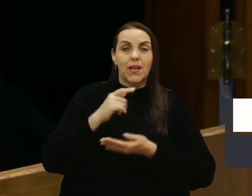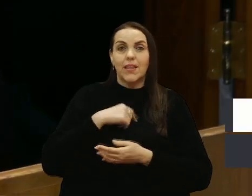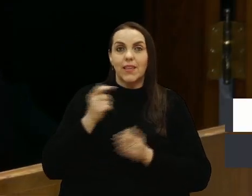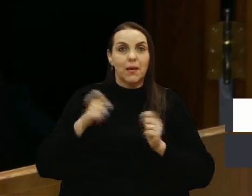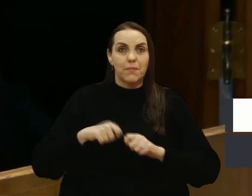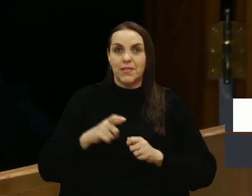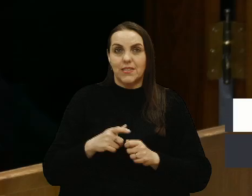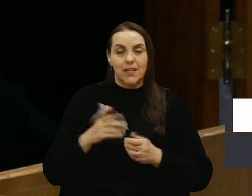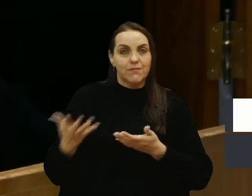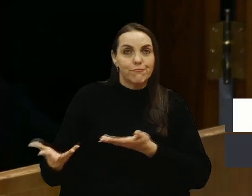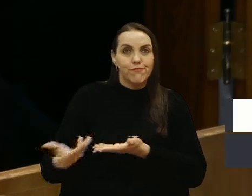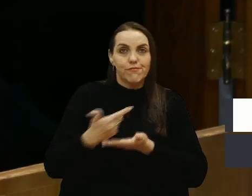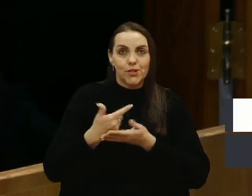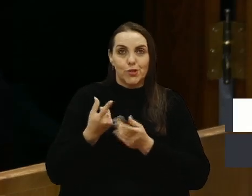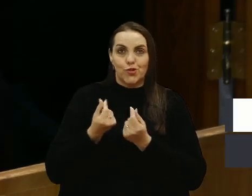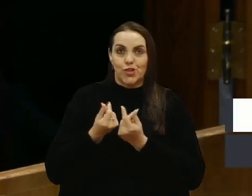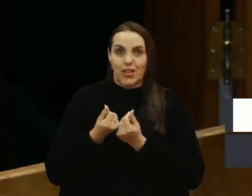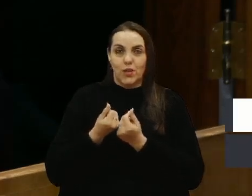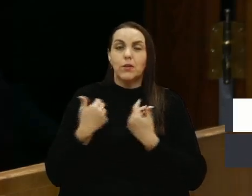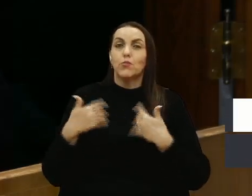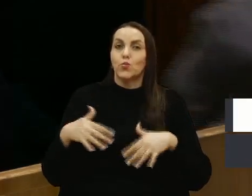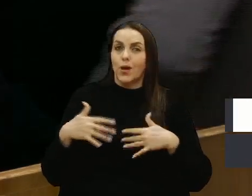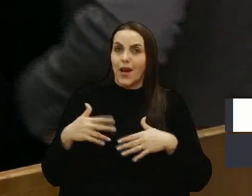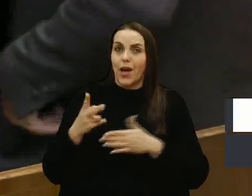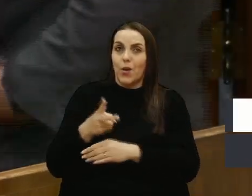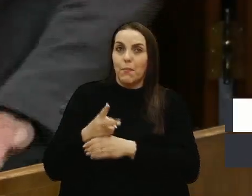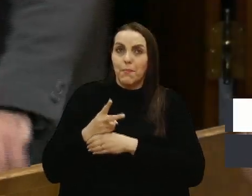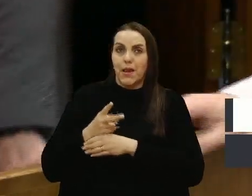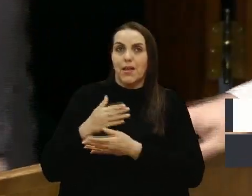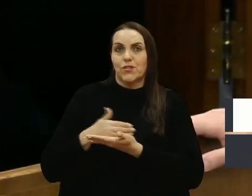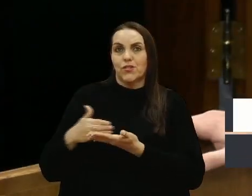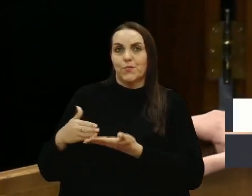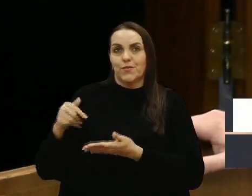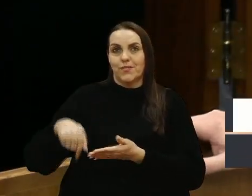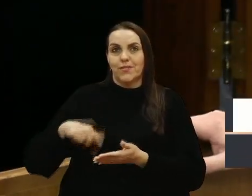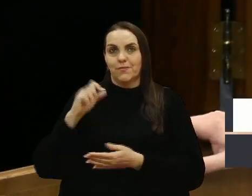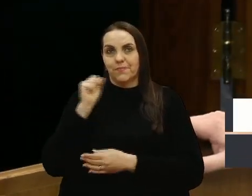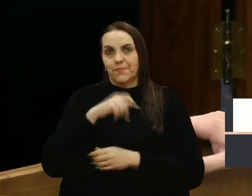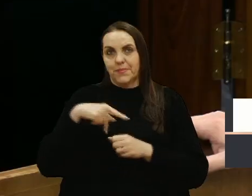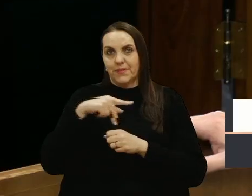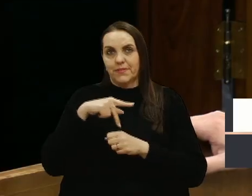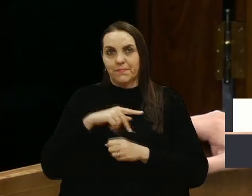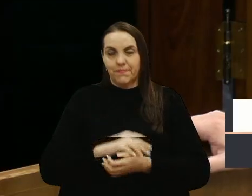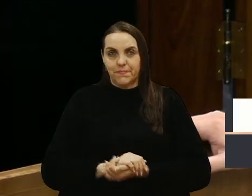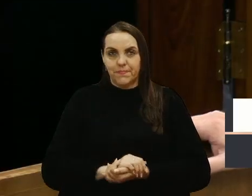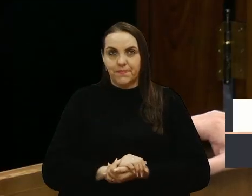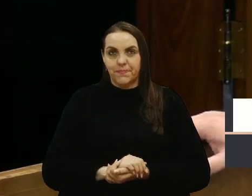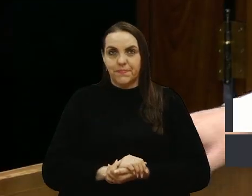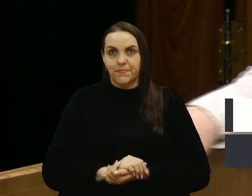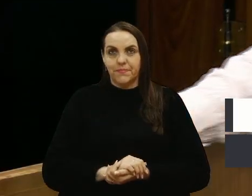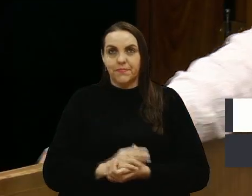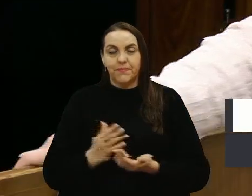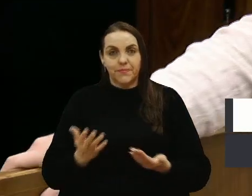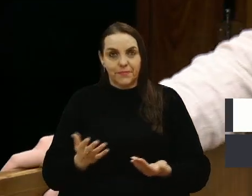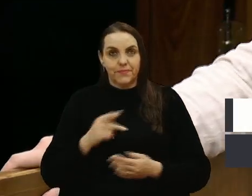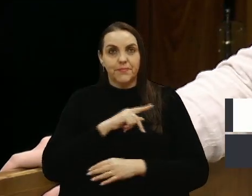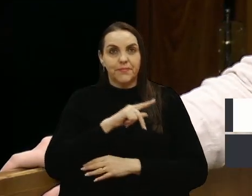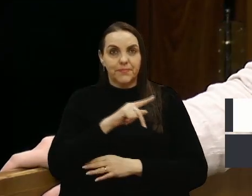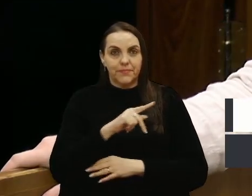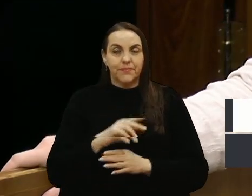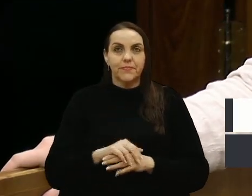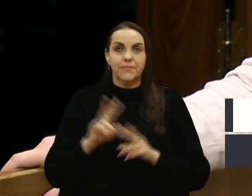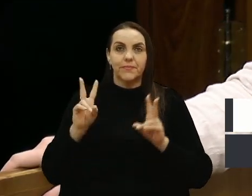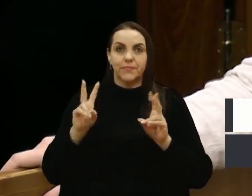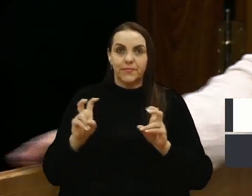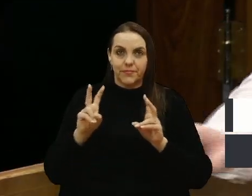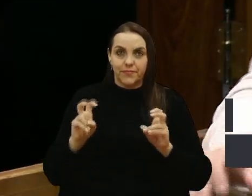sem a tomada de dinheiro. E está muito caro tomar empréstimo nesse país. Vamos lá. Presidente, queria tratar sobre um outro